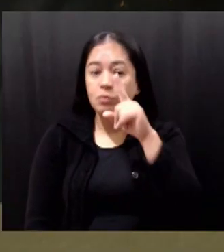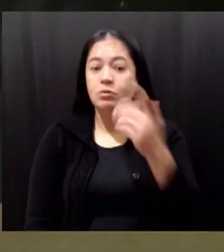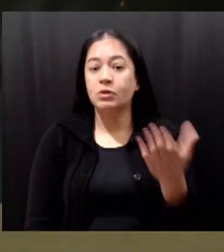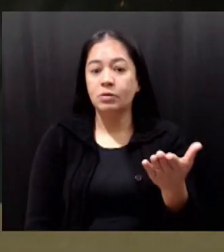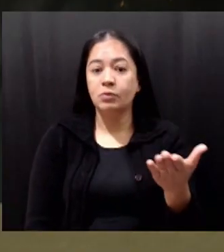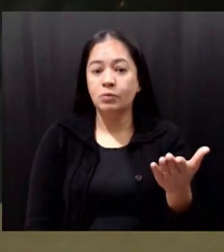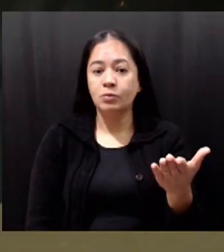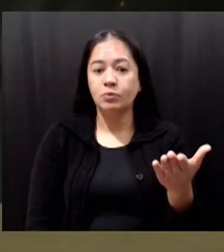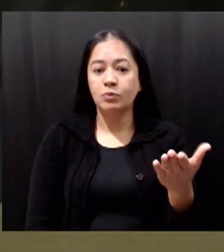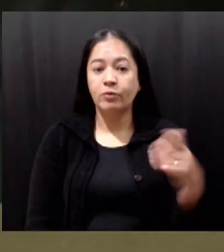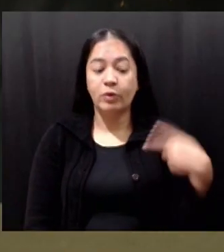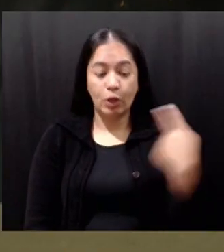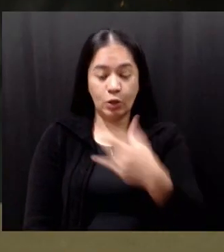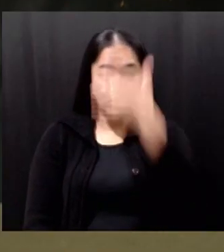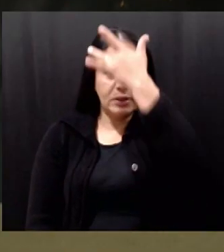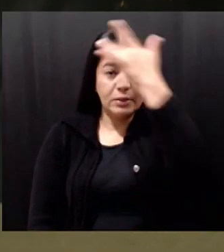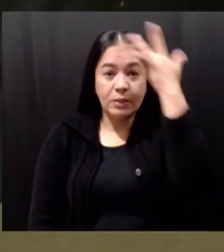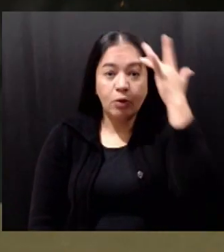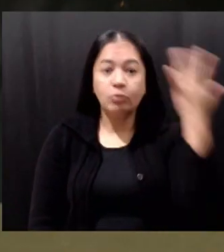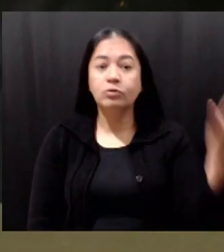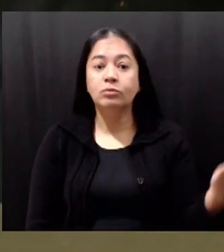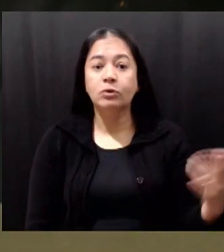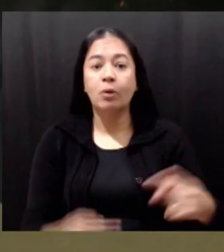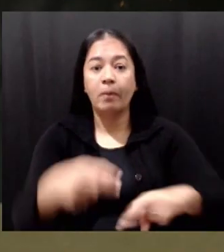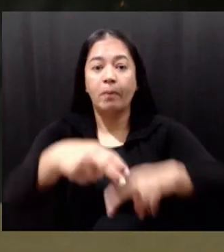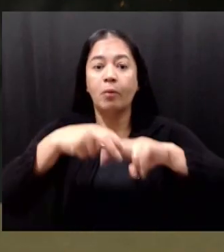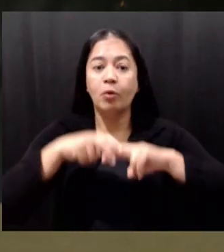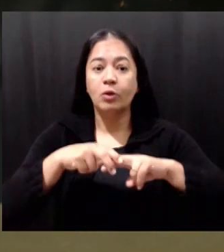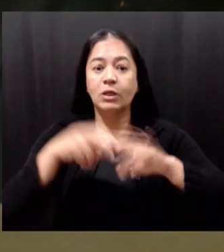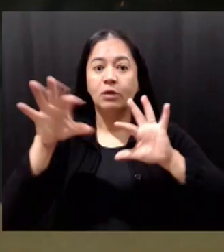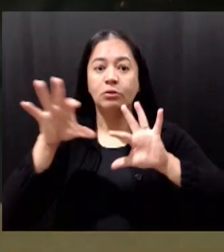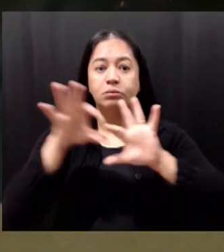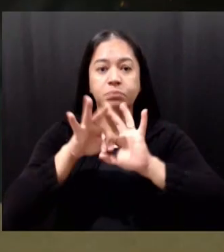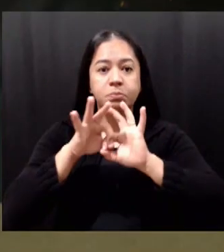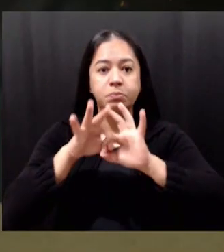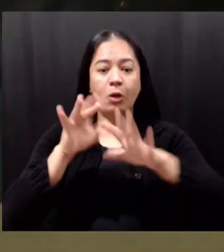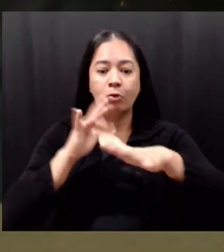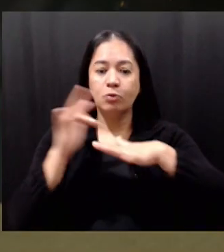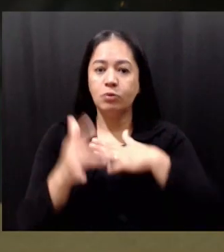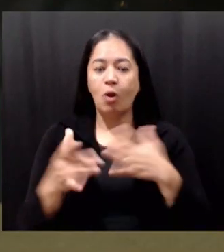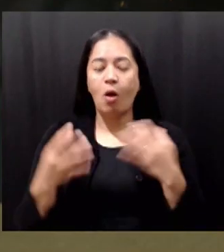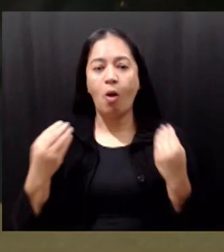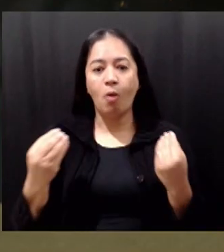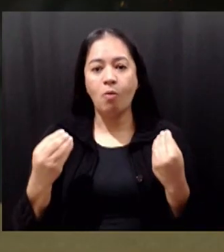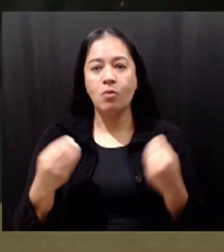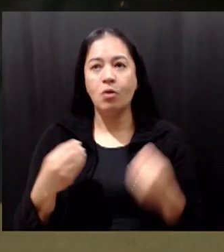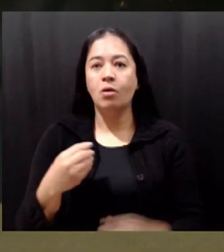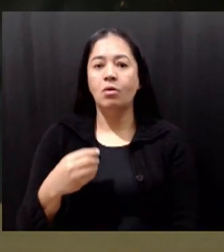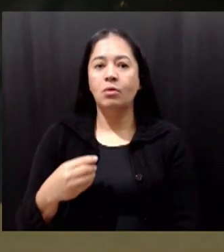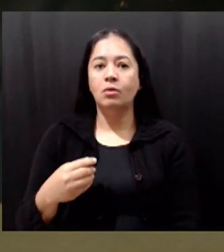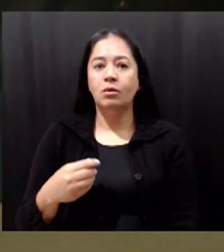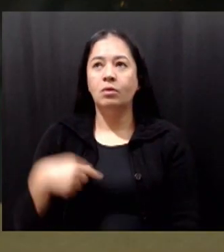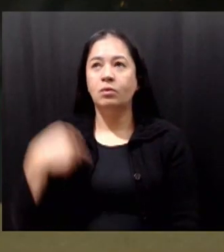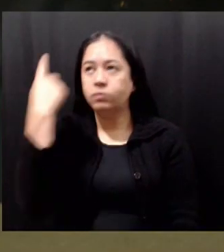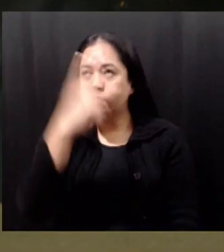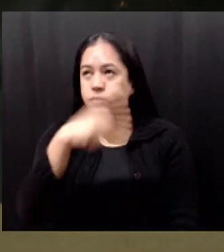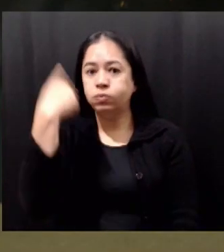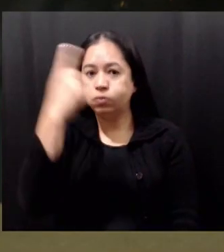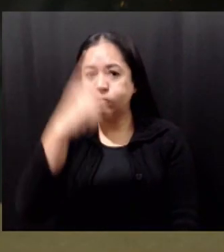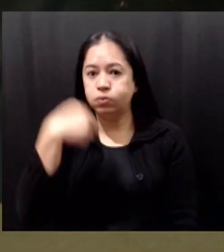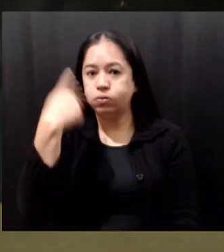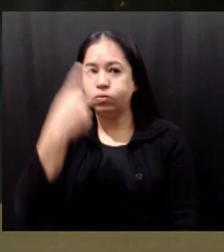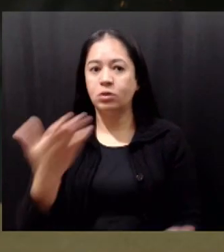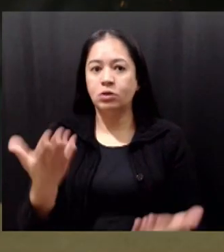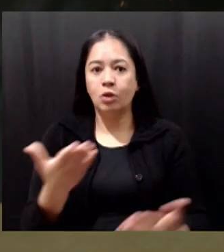saúde mental mediante essa conexão tão grande, um tempo tão alarmante, 8 horas? Nós